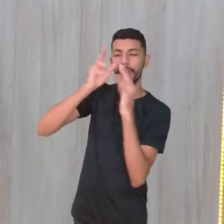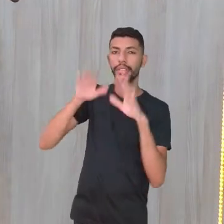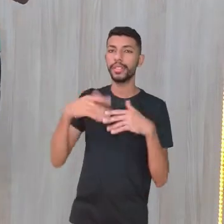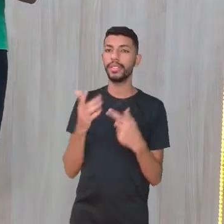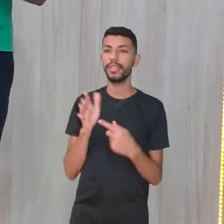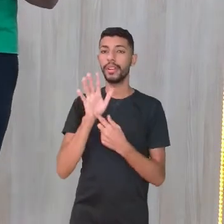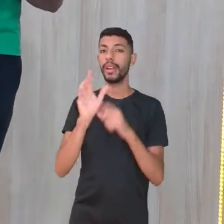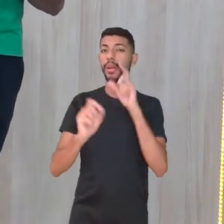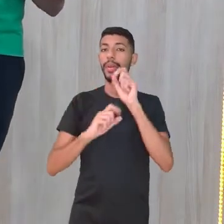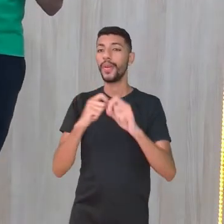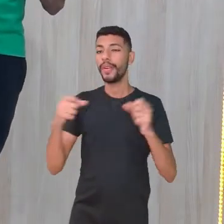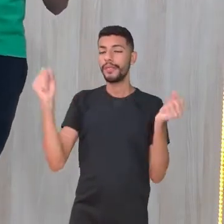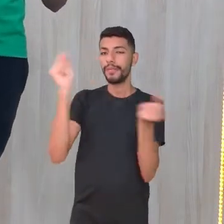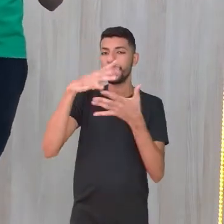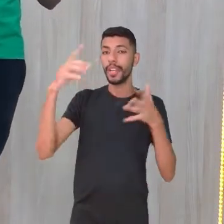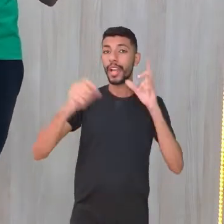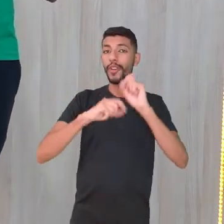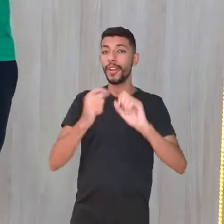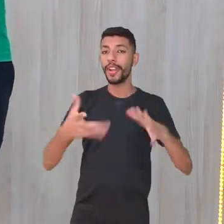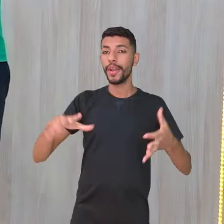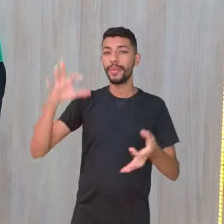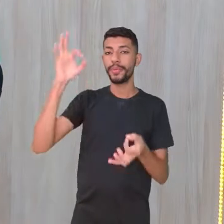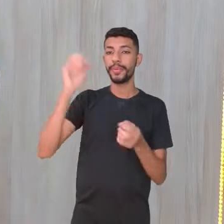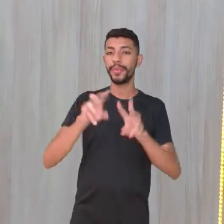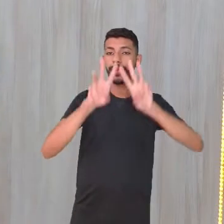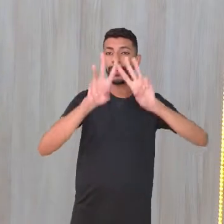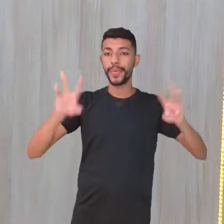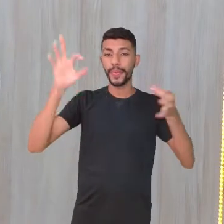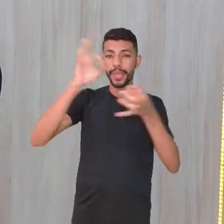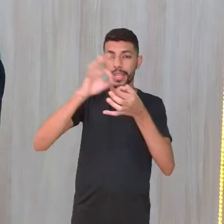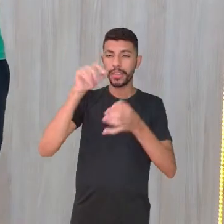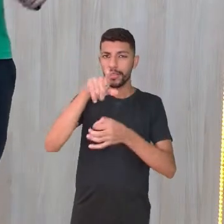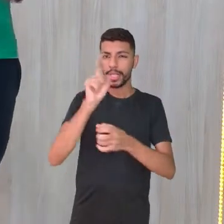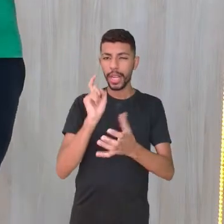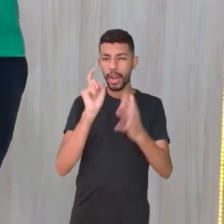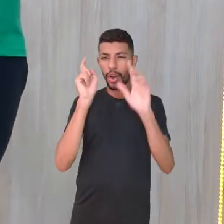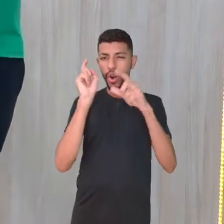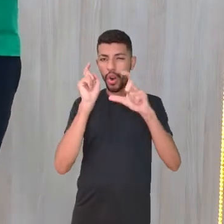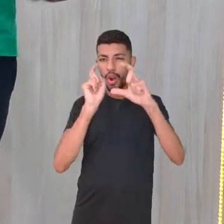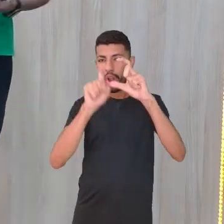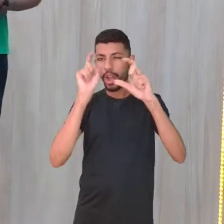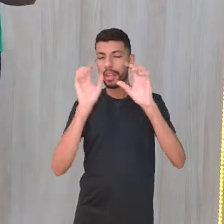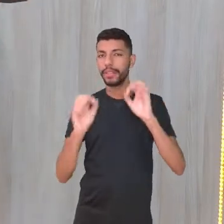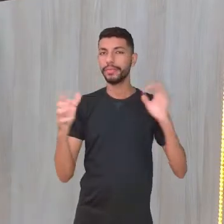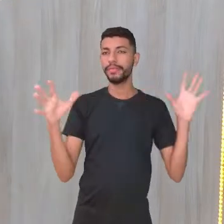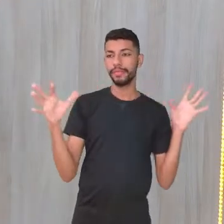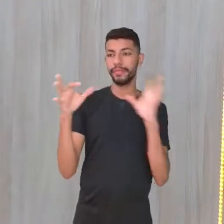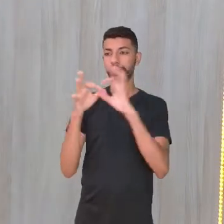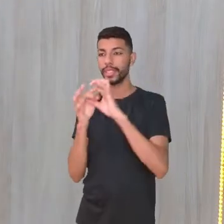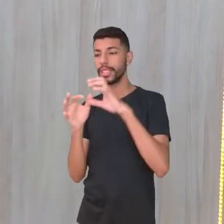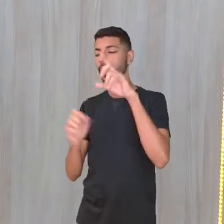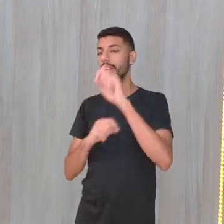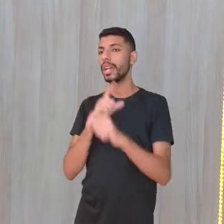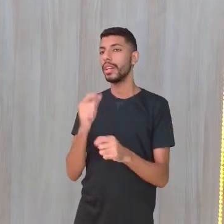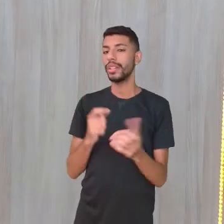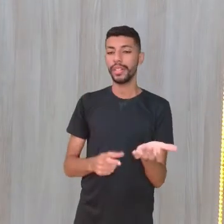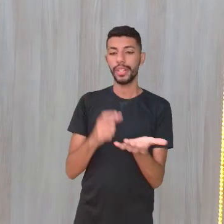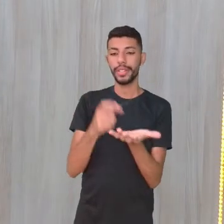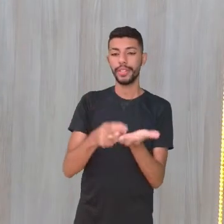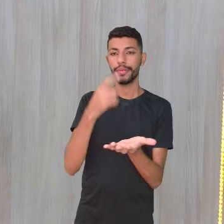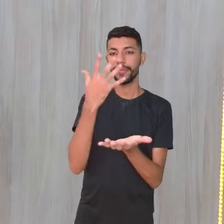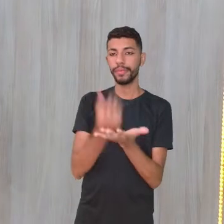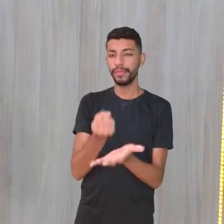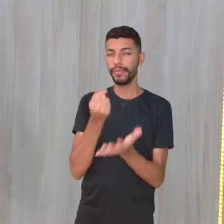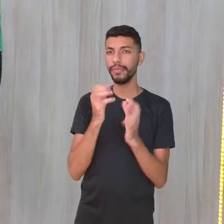a mágica. Vai aparecer um linkzinho aí que você vai clicar, tá? E você vai ser direcionado aí para a sua loja de